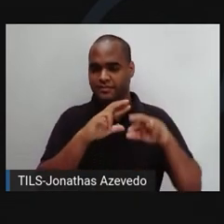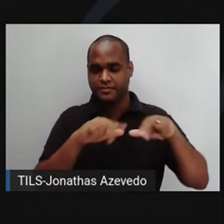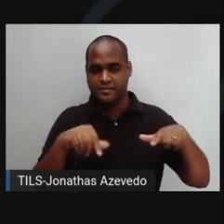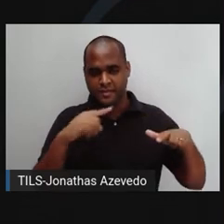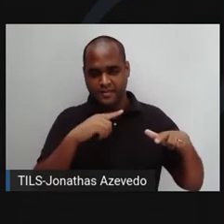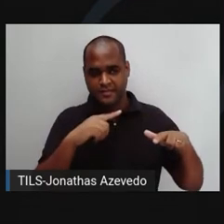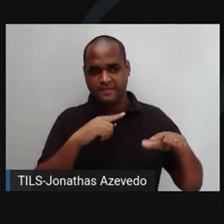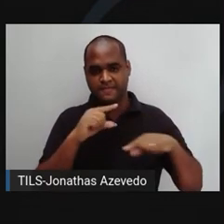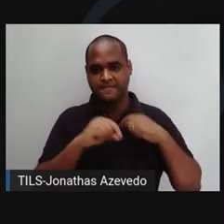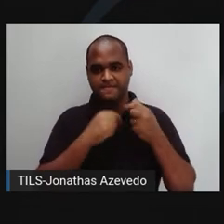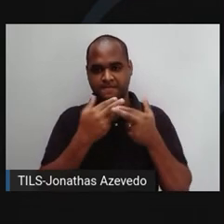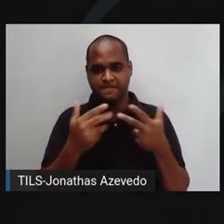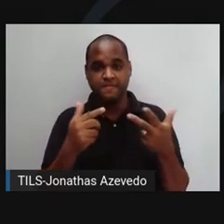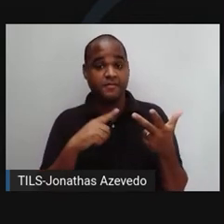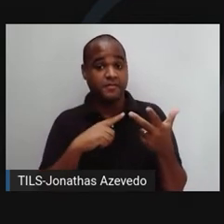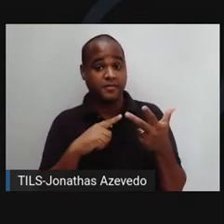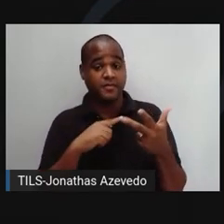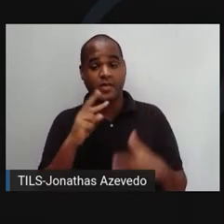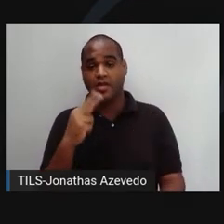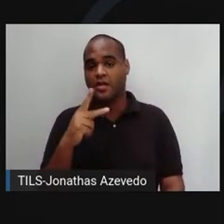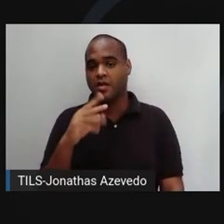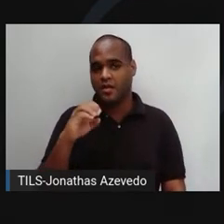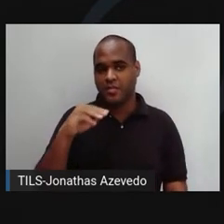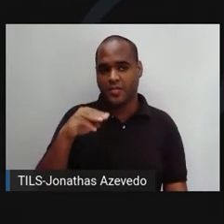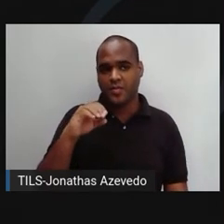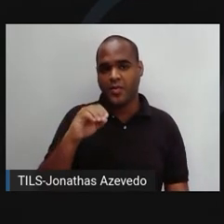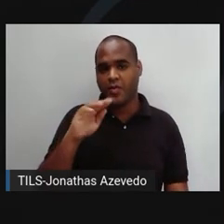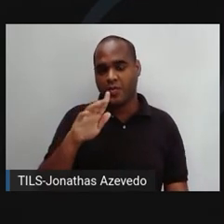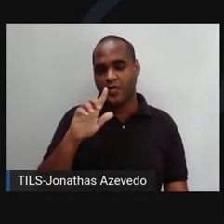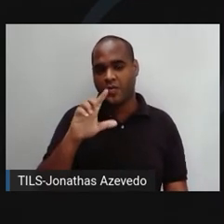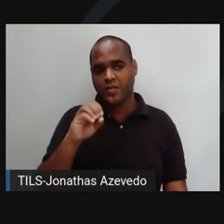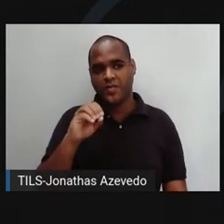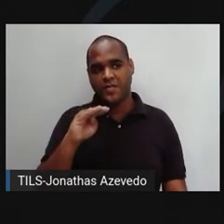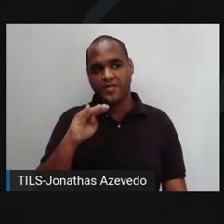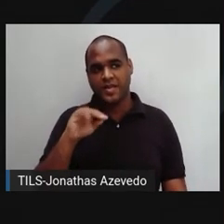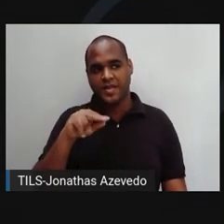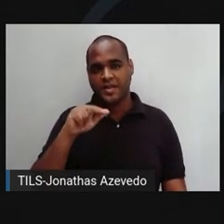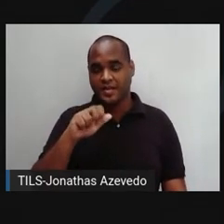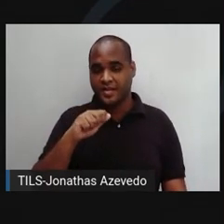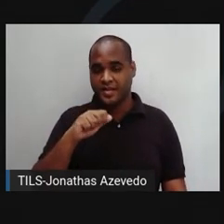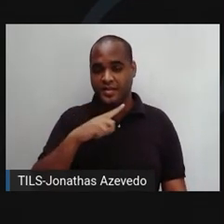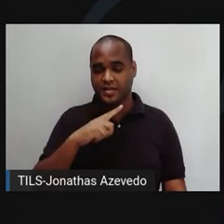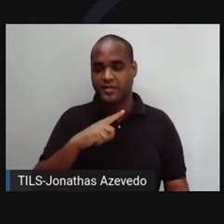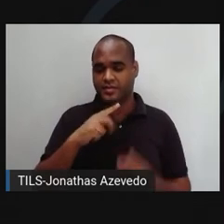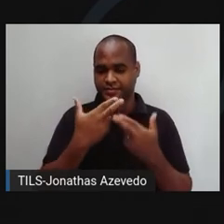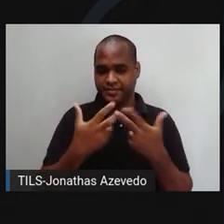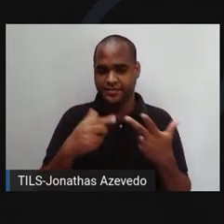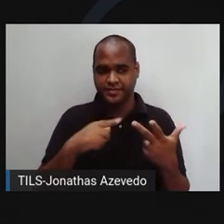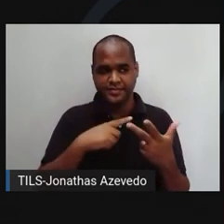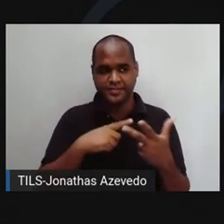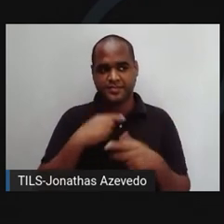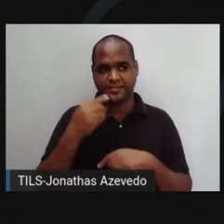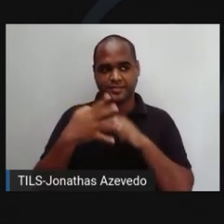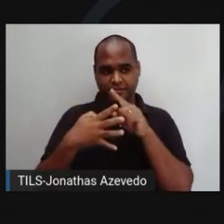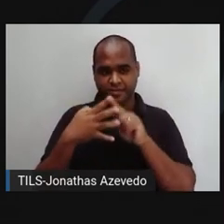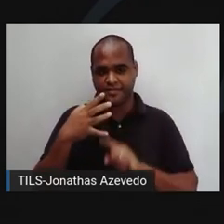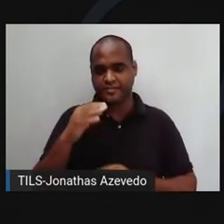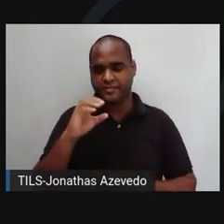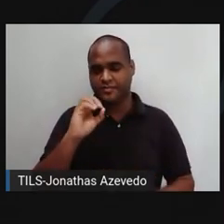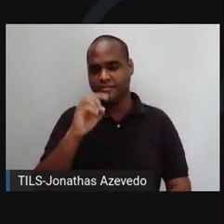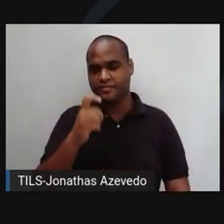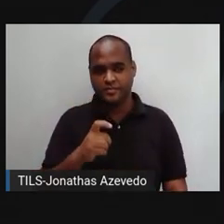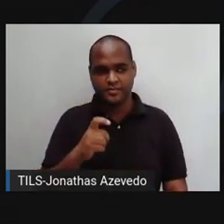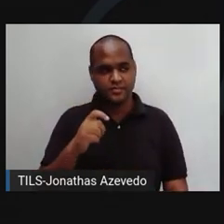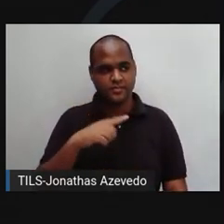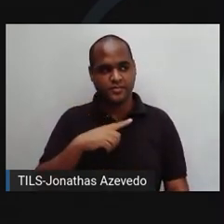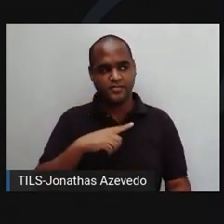de moléculas proteicas de hemoglobina e cada um deles tem quatro assentos para quatro moléculas de oxigênio. Assim que todos